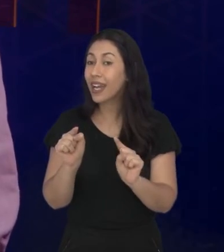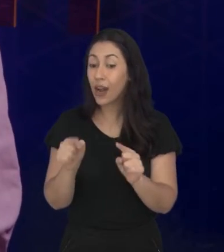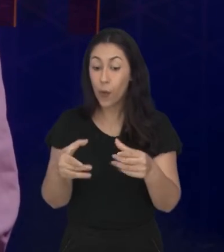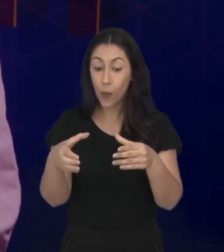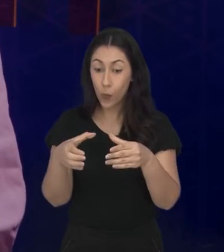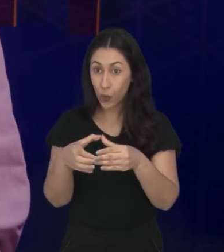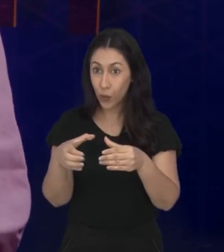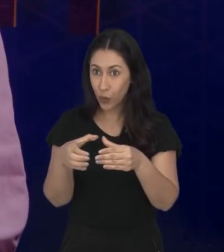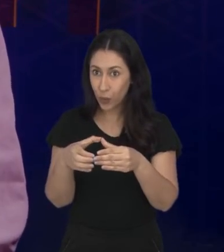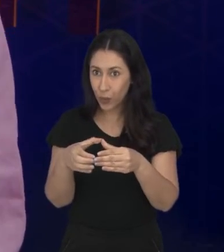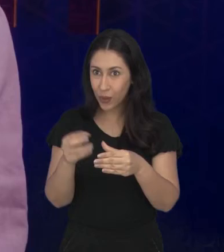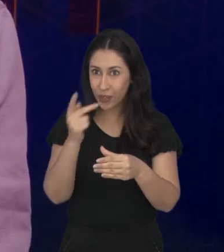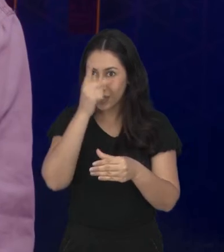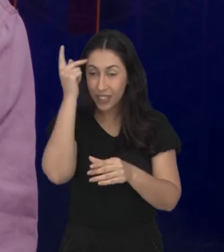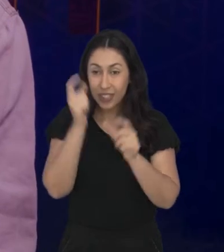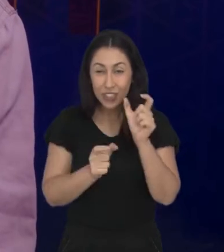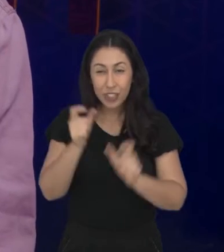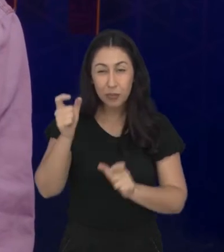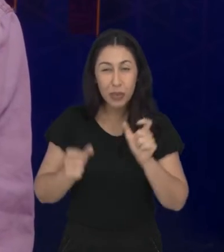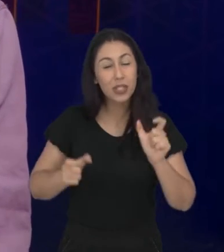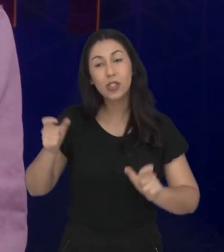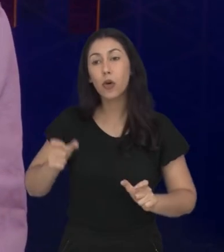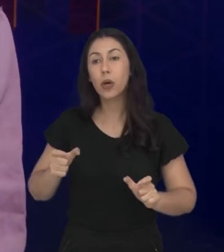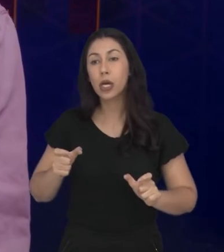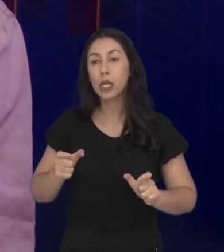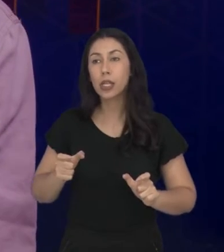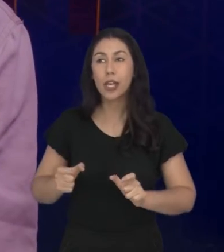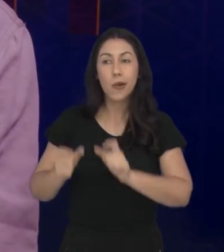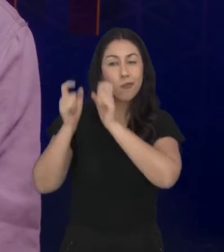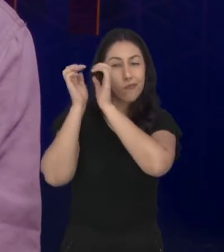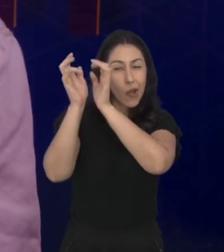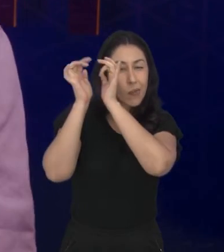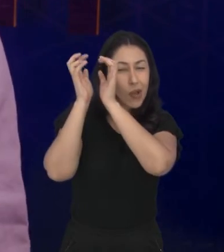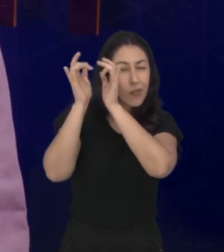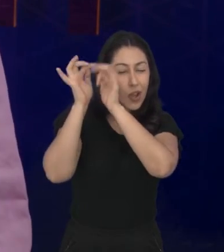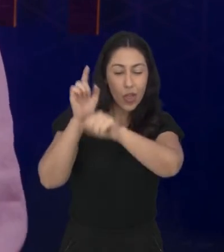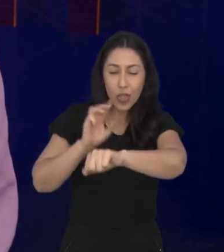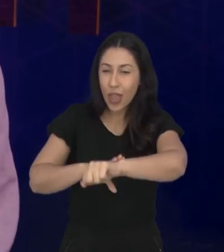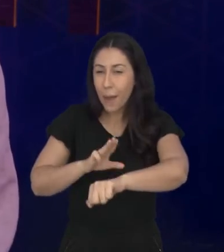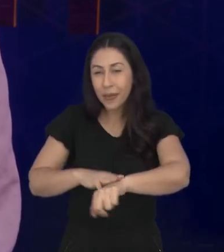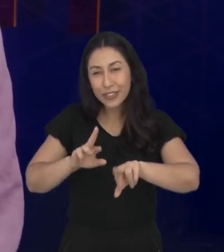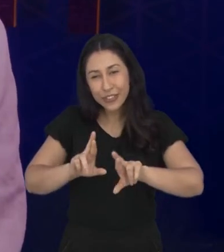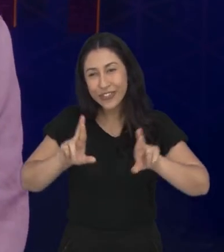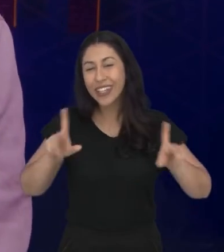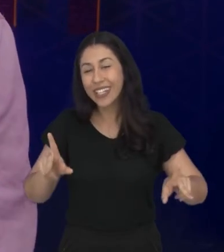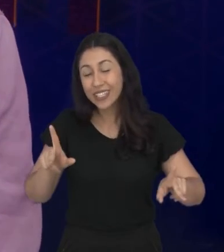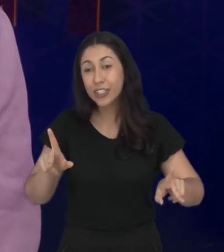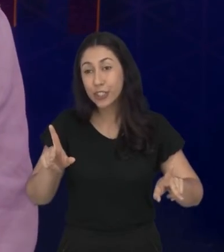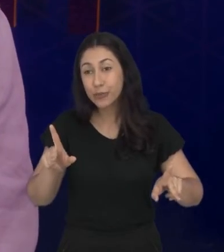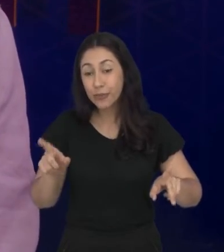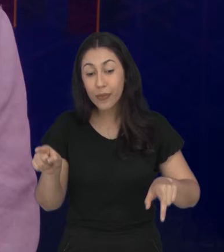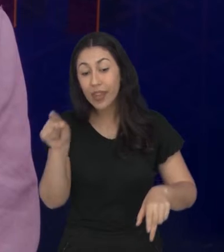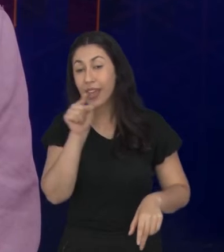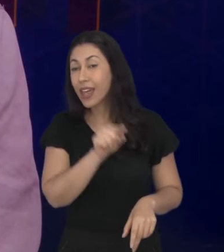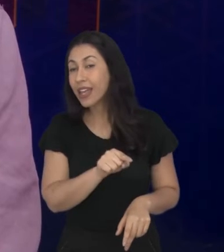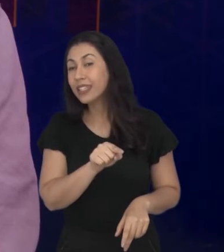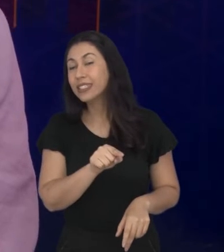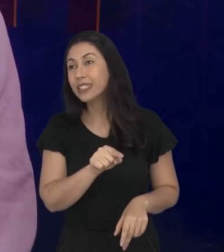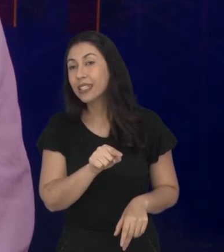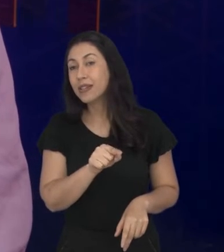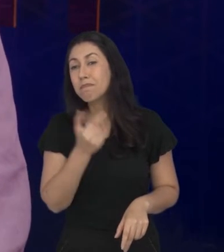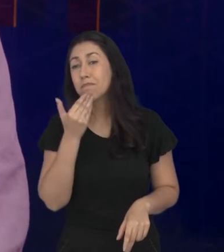de pessoas que não funciona no horário comercial, né? Das 8 às 5 da tarde. Eles